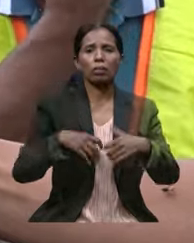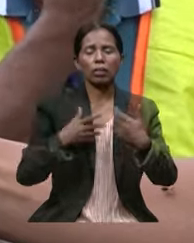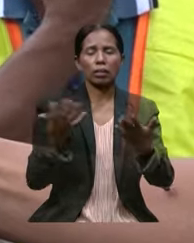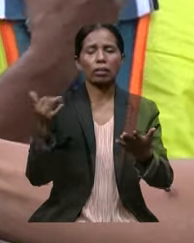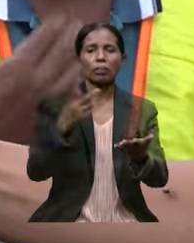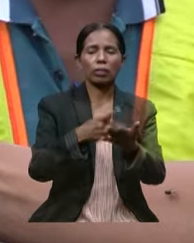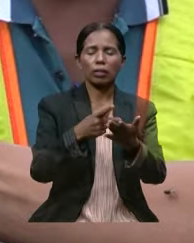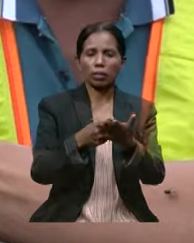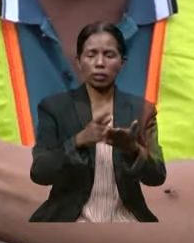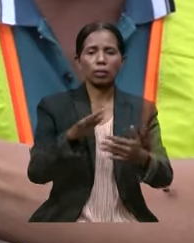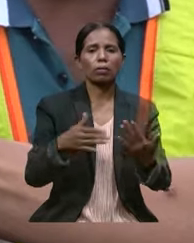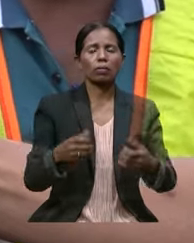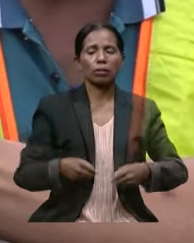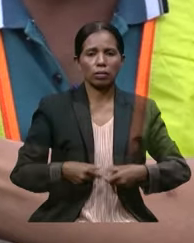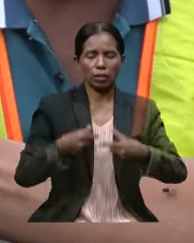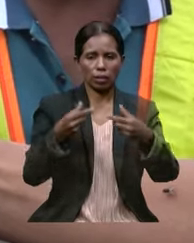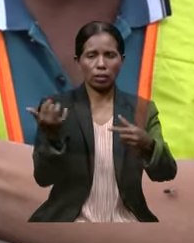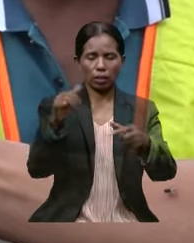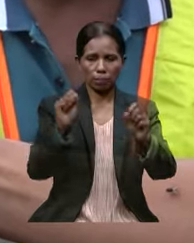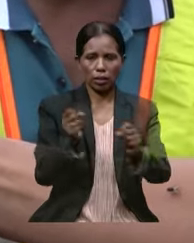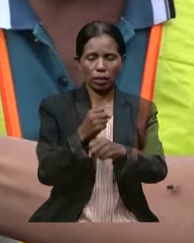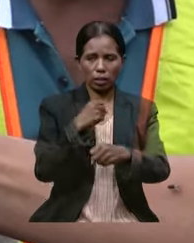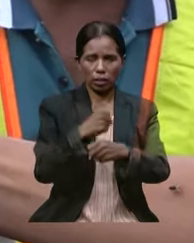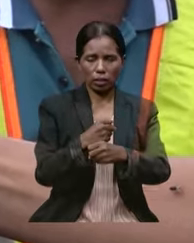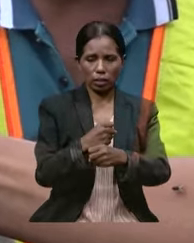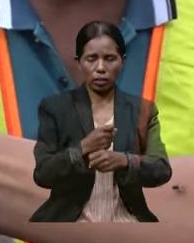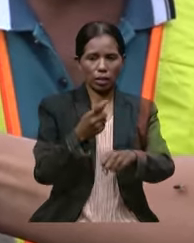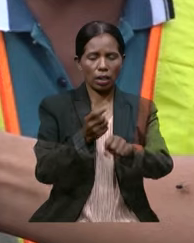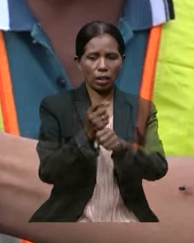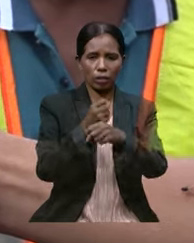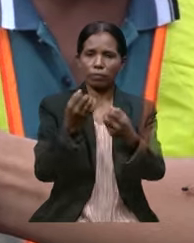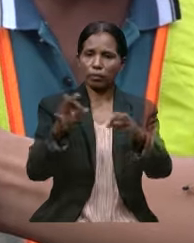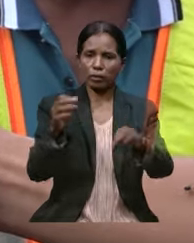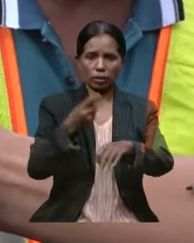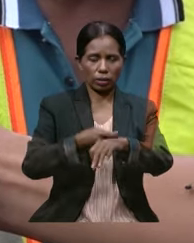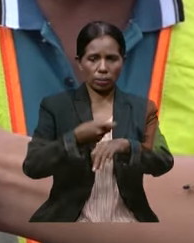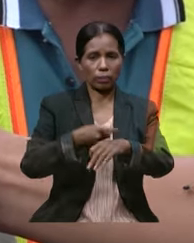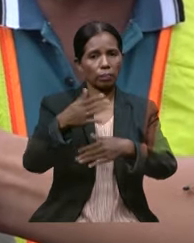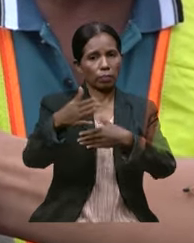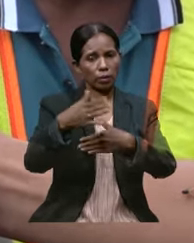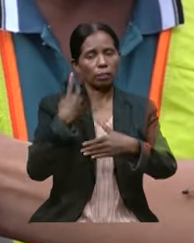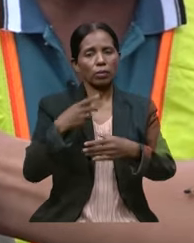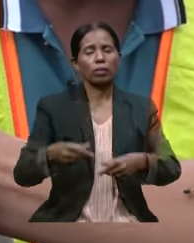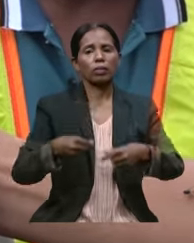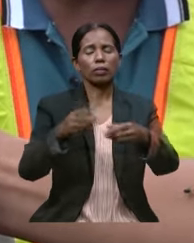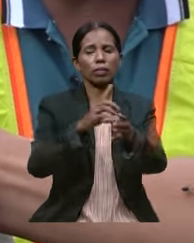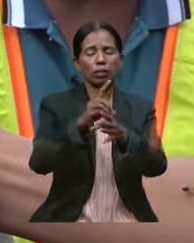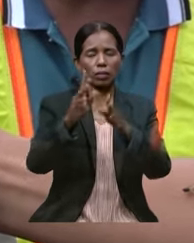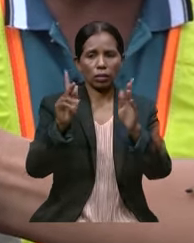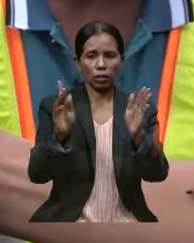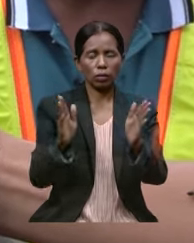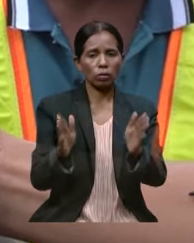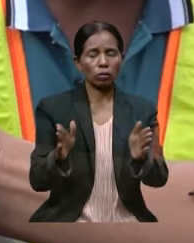projeto sira ongo sira ne, o insamak sira bele halo conclu ia tempo badak. Amos for orientação para diretor companhia, engenheiro